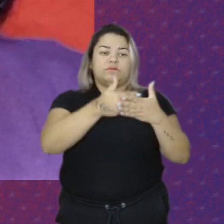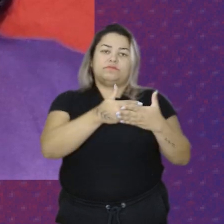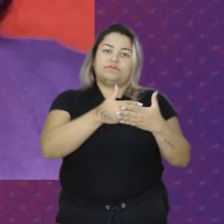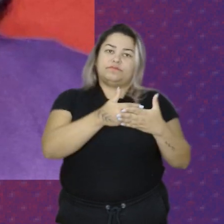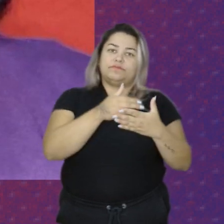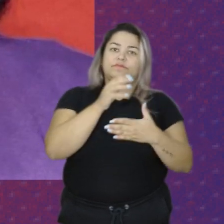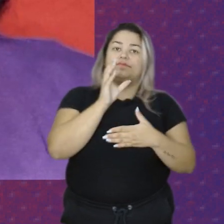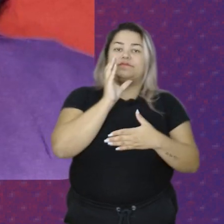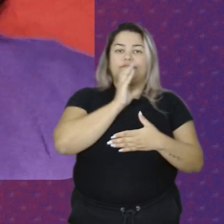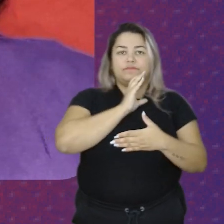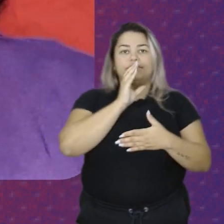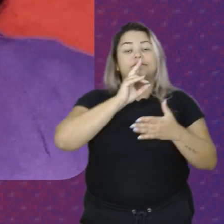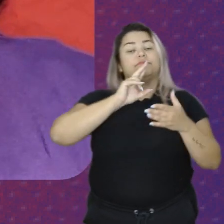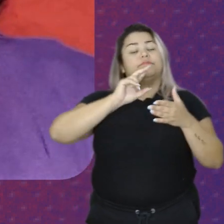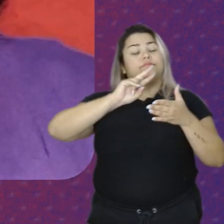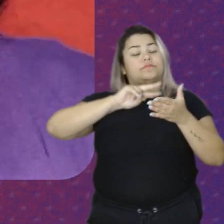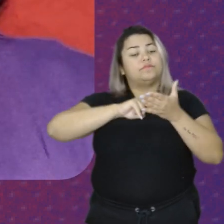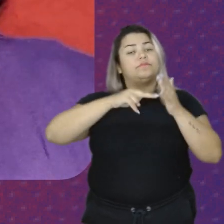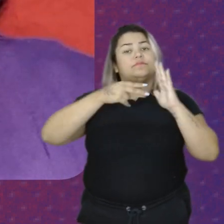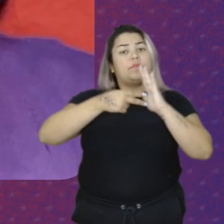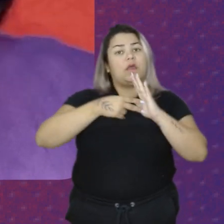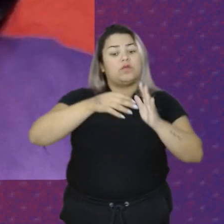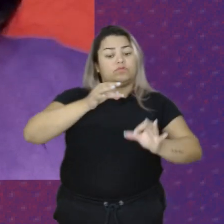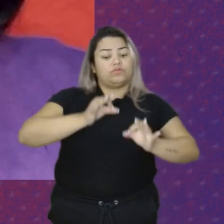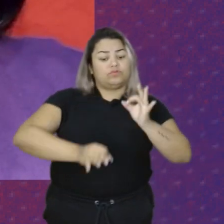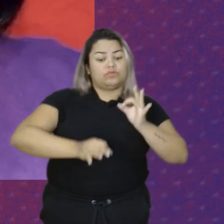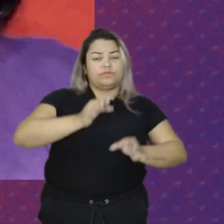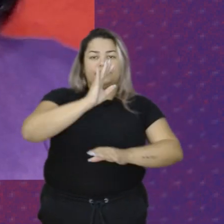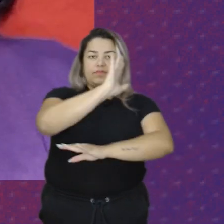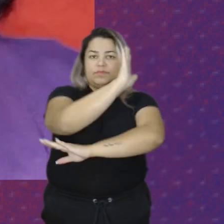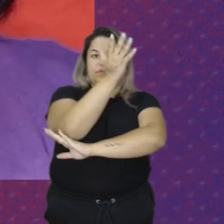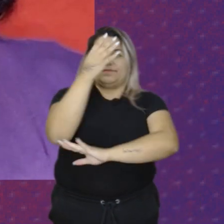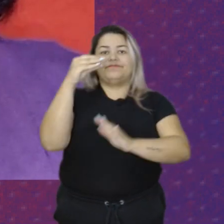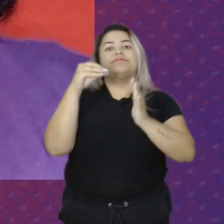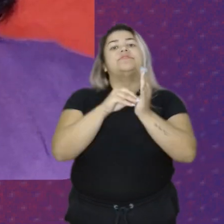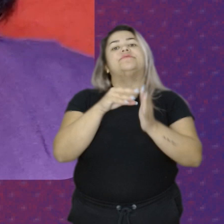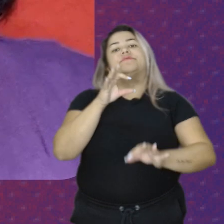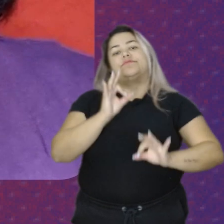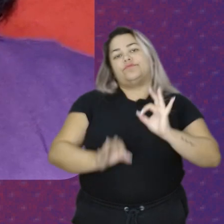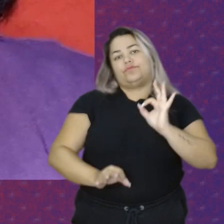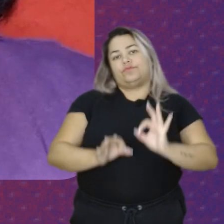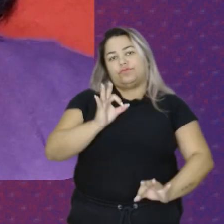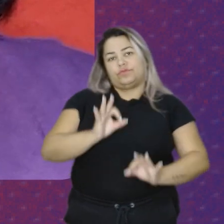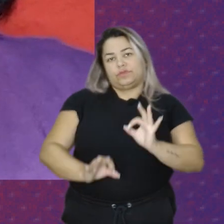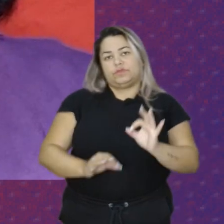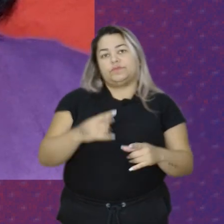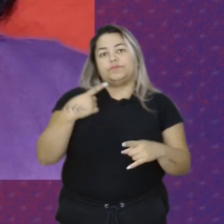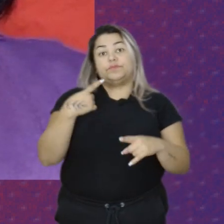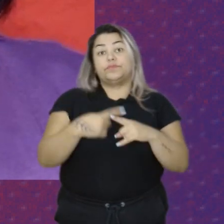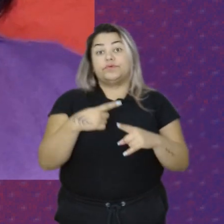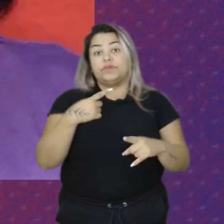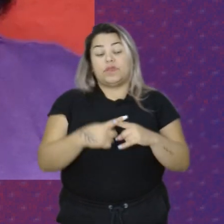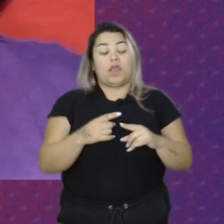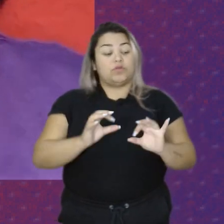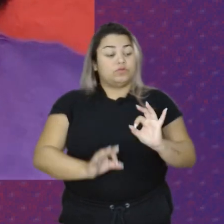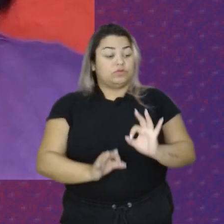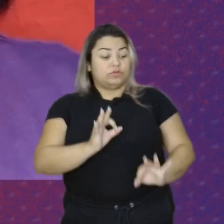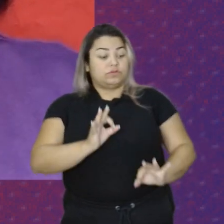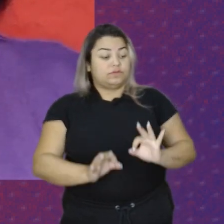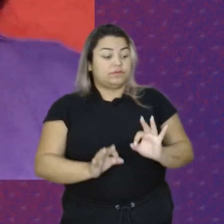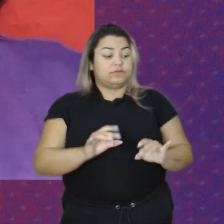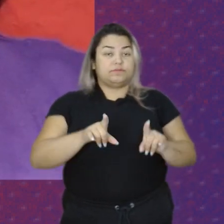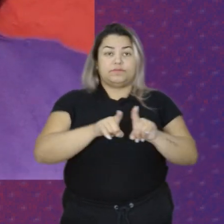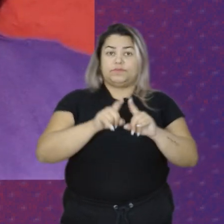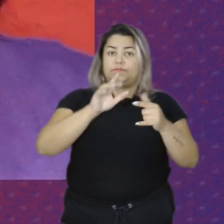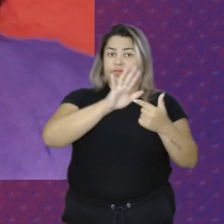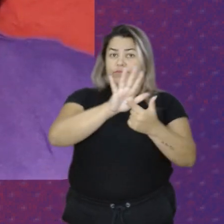ferozmente e ele traduz a justiça ambiental em injustiça ambiental, Porque a justiça ambiental ela traz